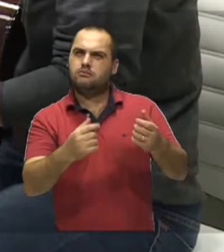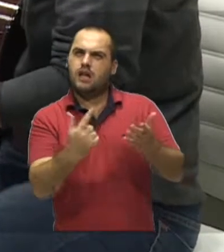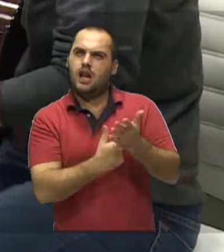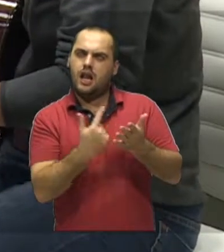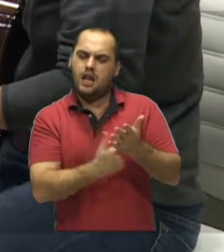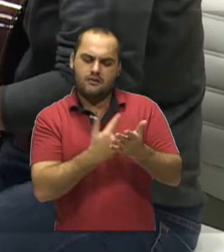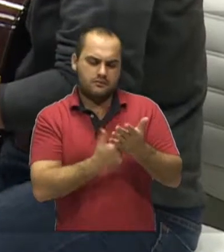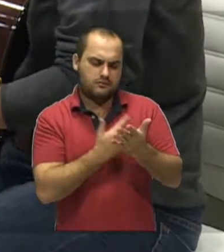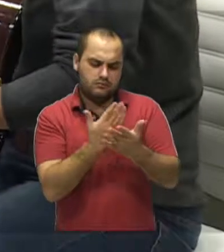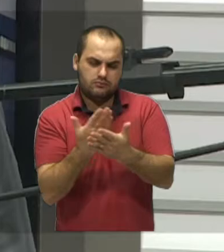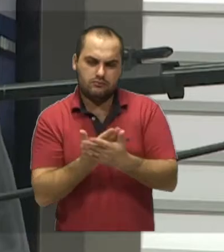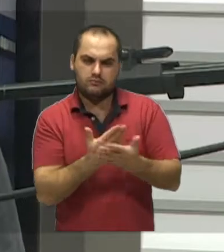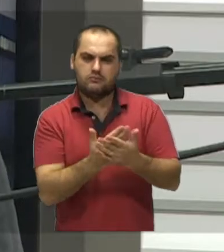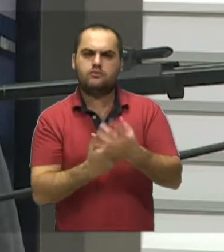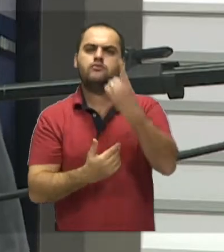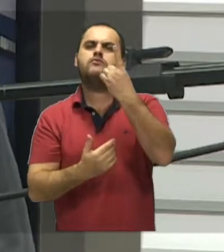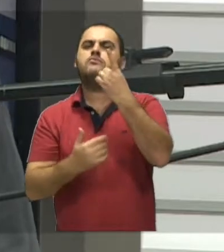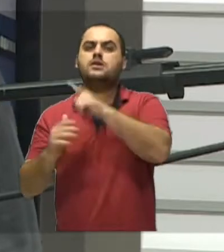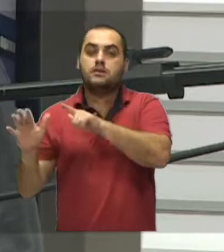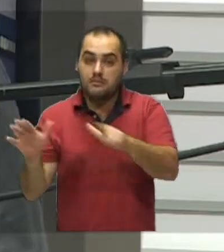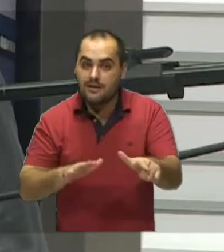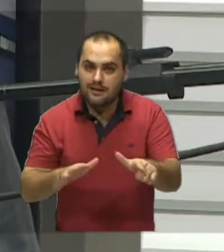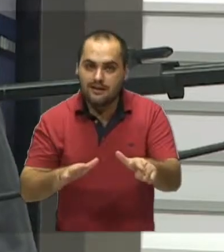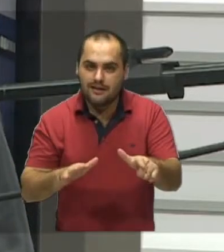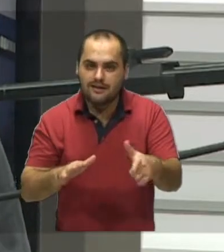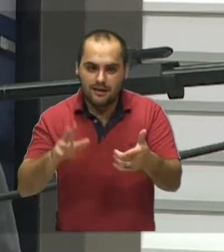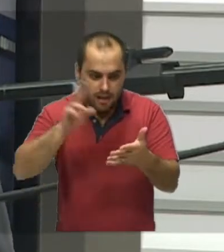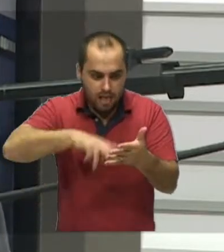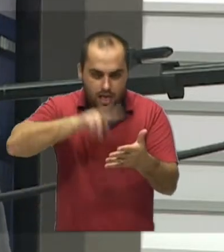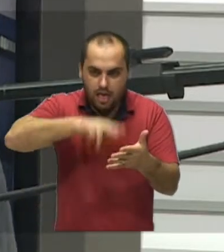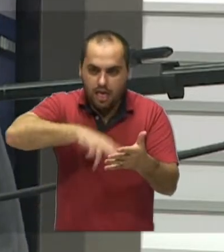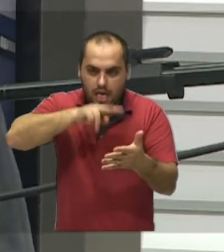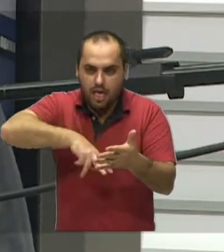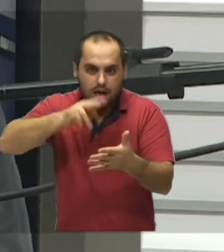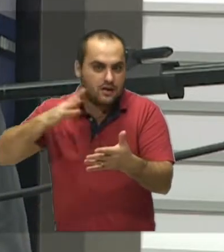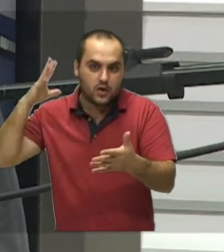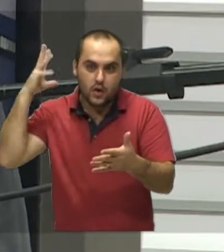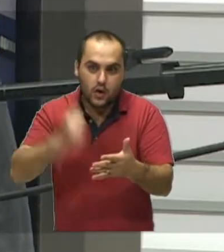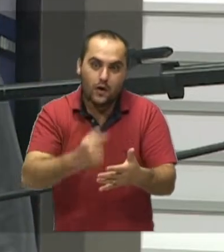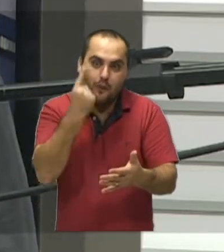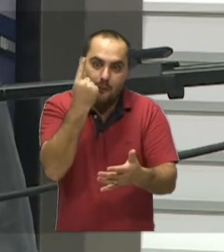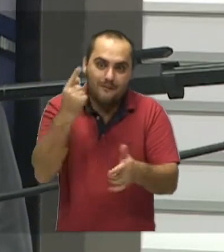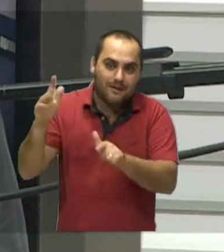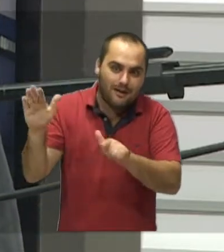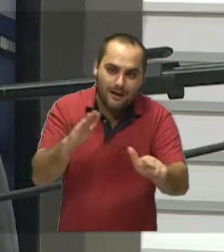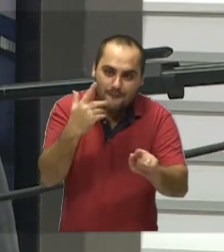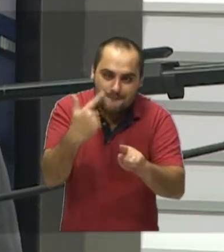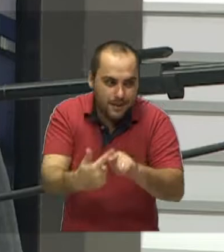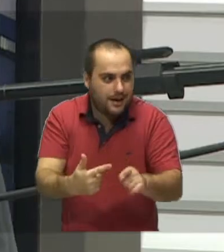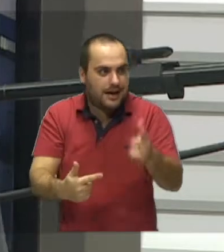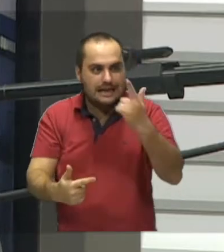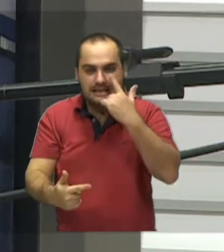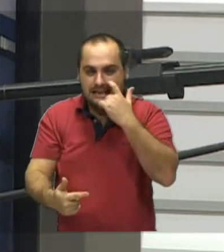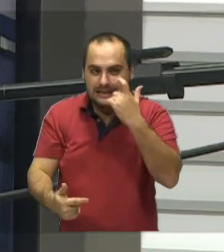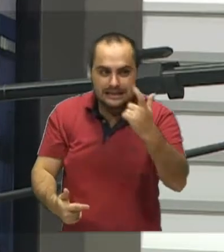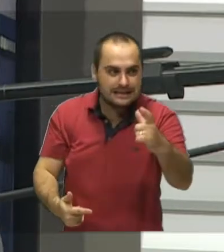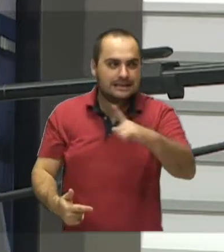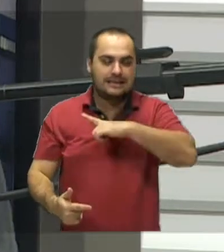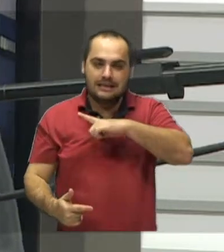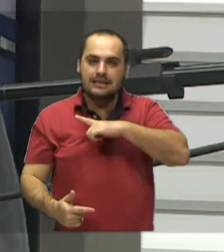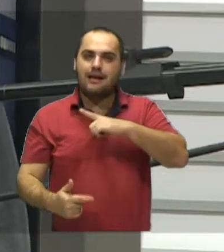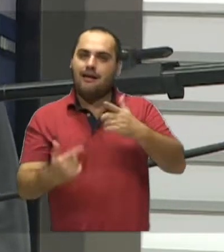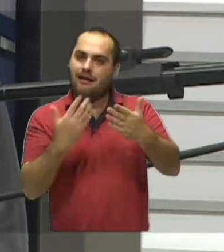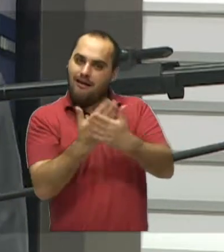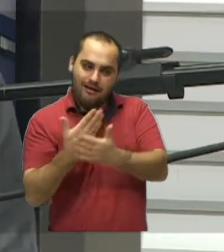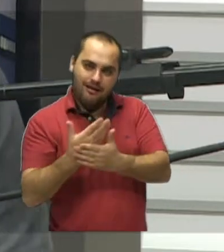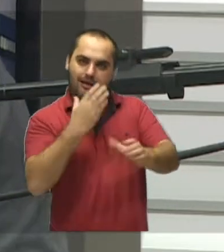canto pra eu estudar. Eu lembro que em uma semana eu devorei os livros, assim, porque eu queria, aquilo me interessava muito. E comecei a dar aula de canto. Claro que como